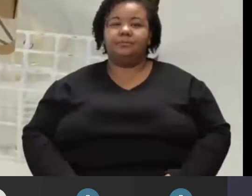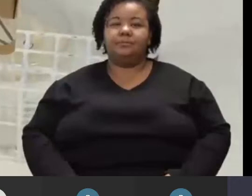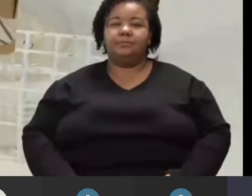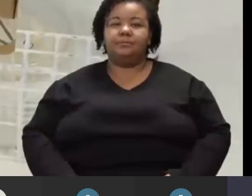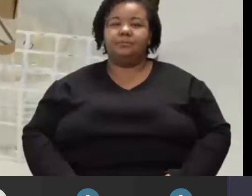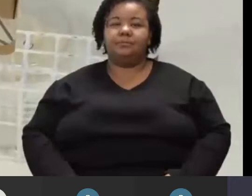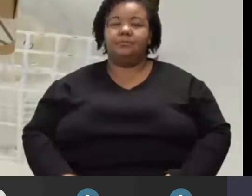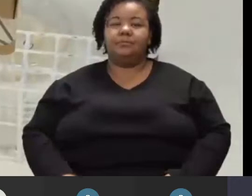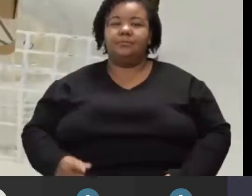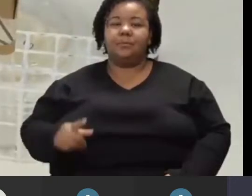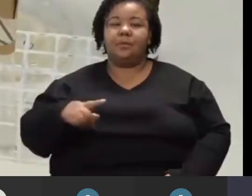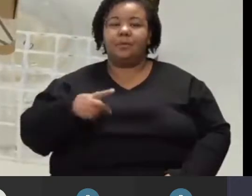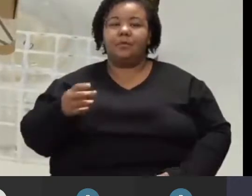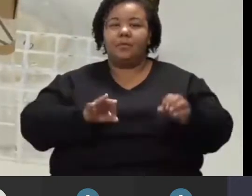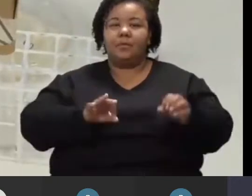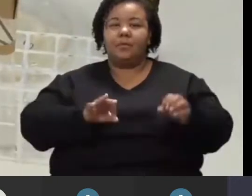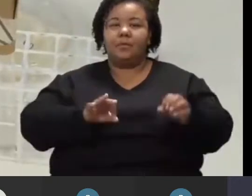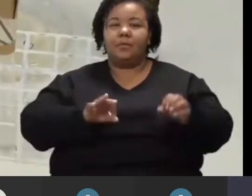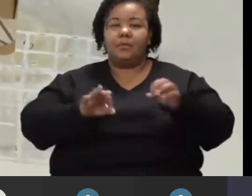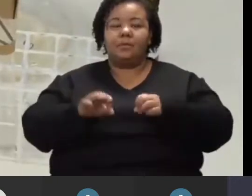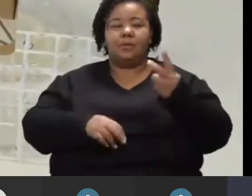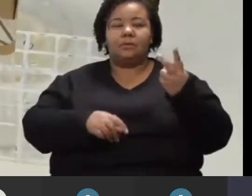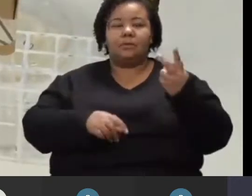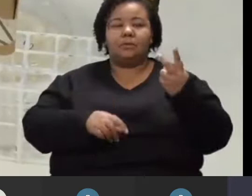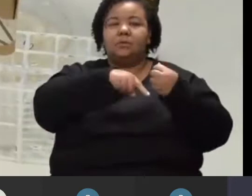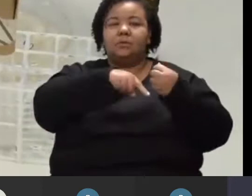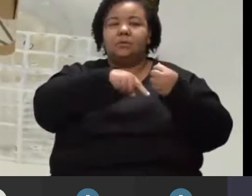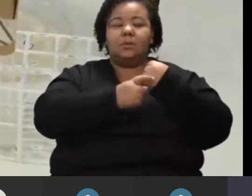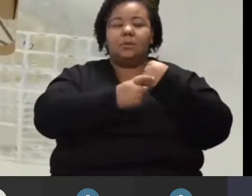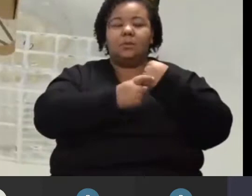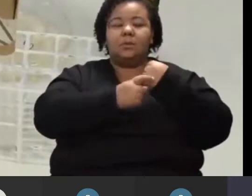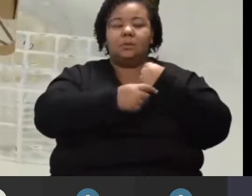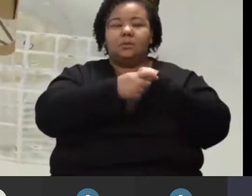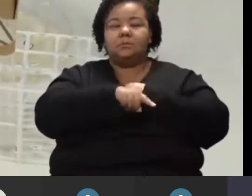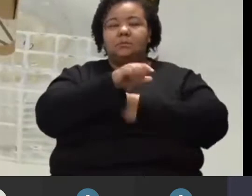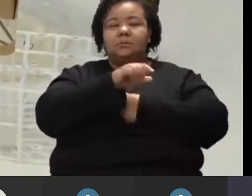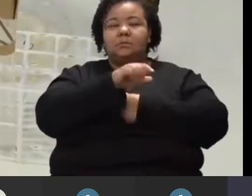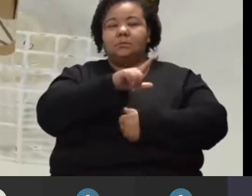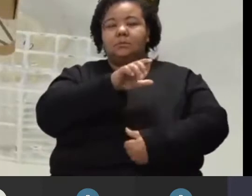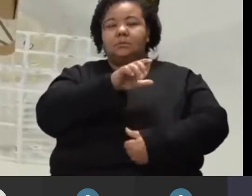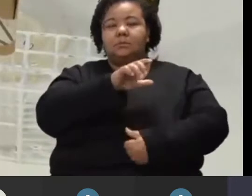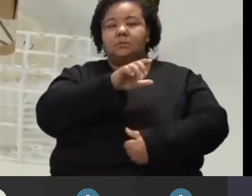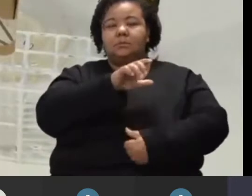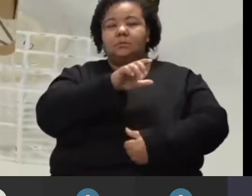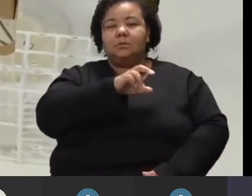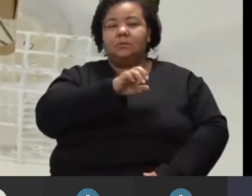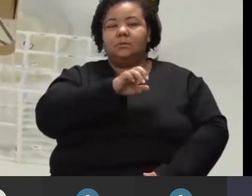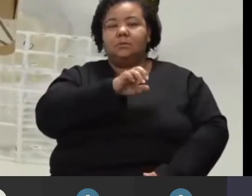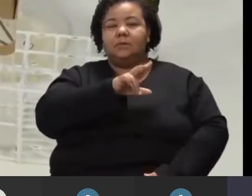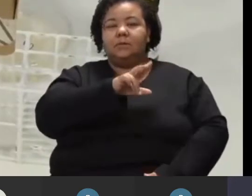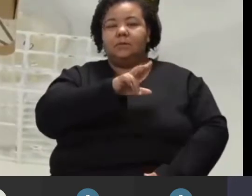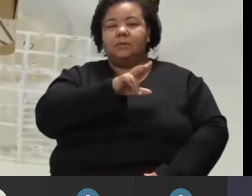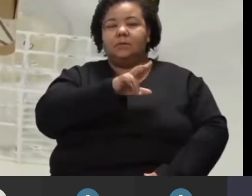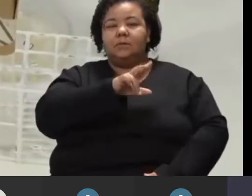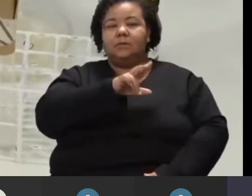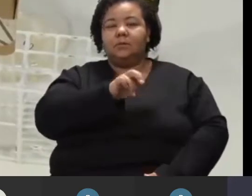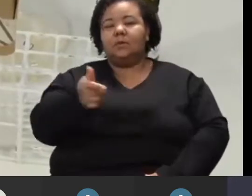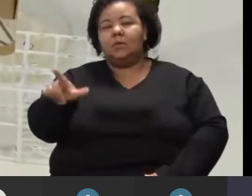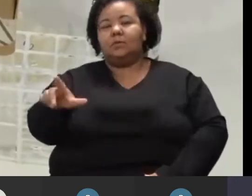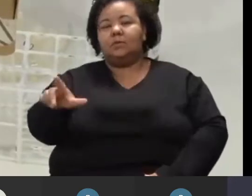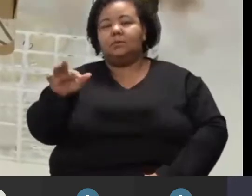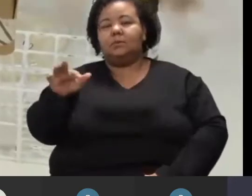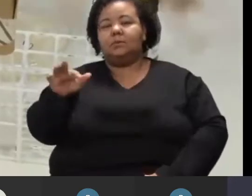No caso, vou preparar 2 lâminas, porque uma lâmina é para a célula leveduriforme e a outra lâmina é para a célula filamentosa.